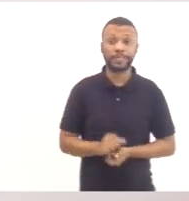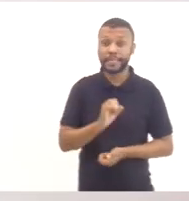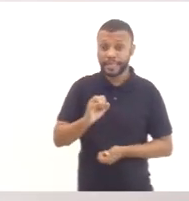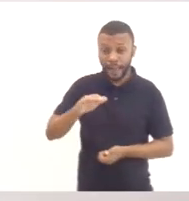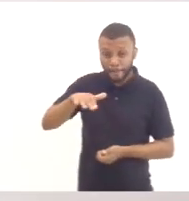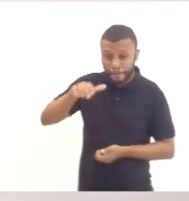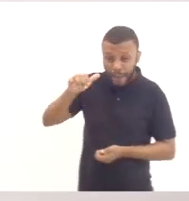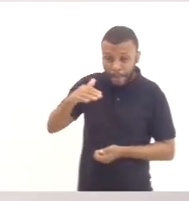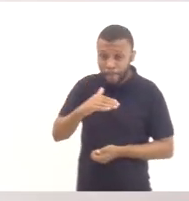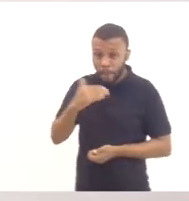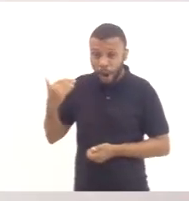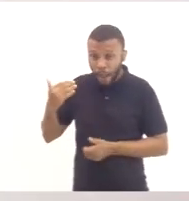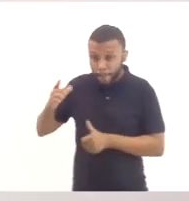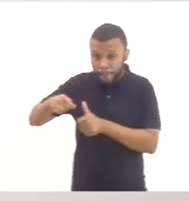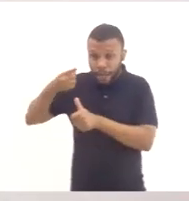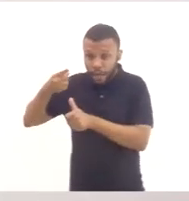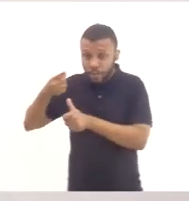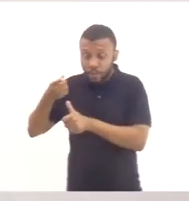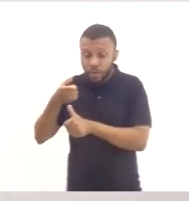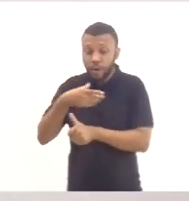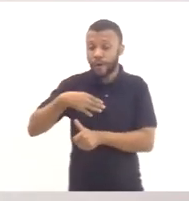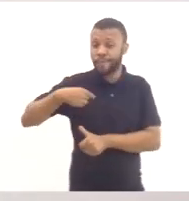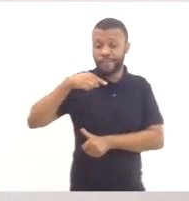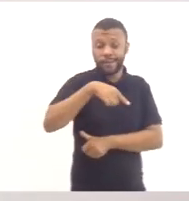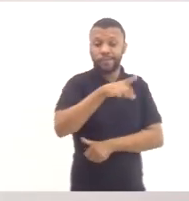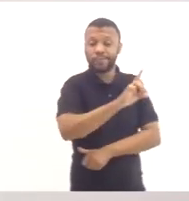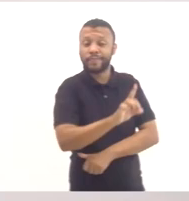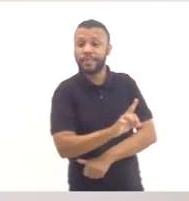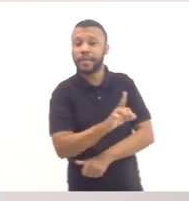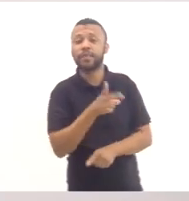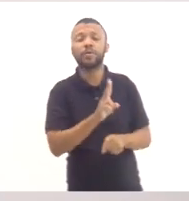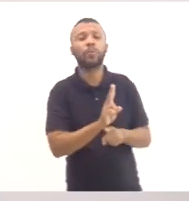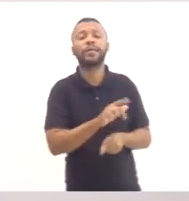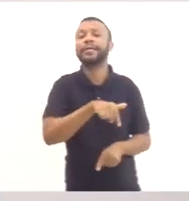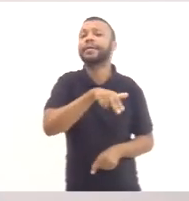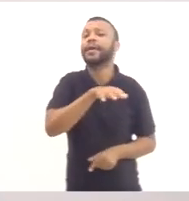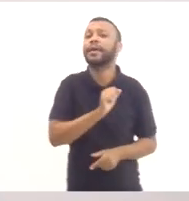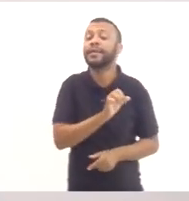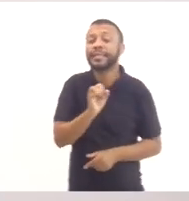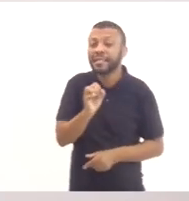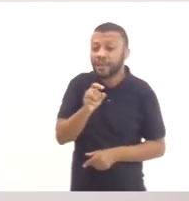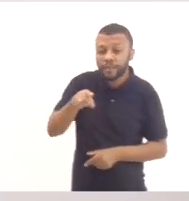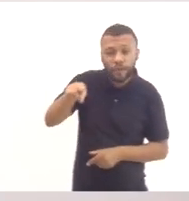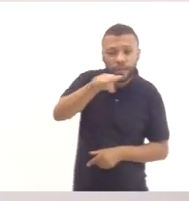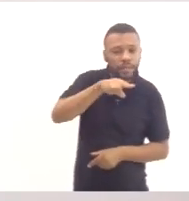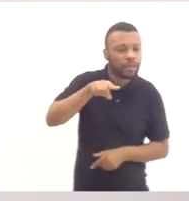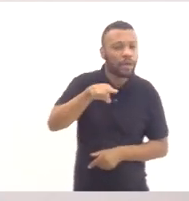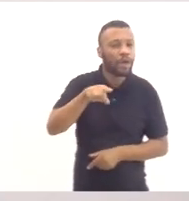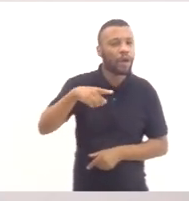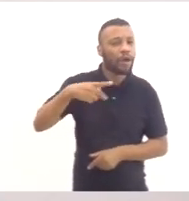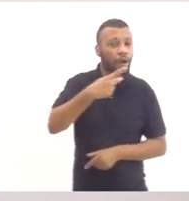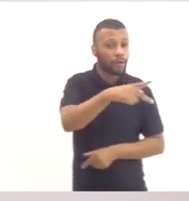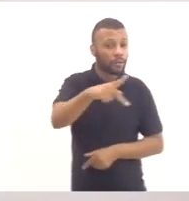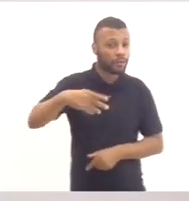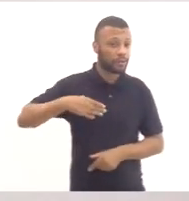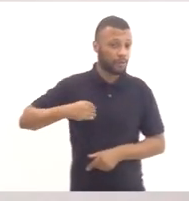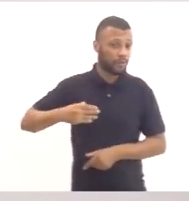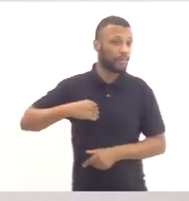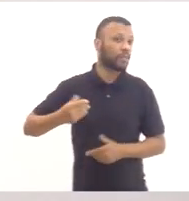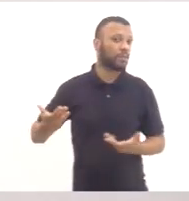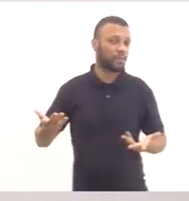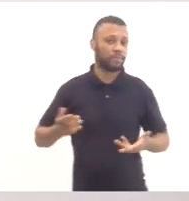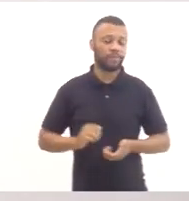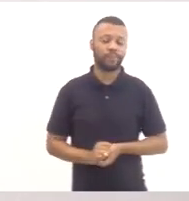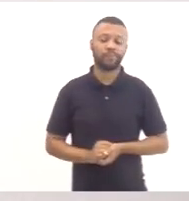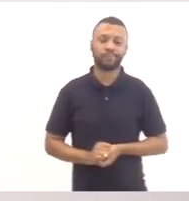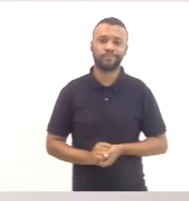morrer primeiro quem cuidará de seu filho Se esse fosse o seu filho eu penso que